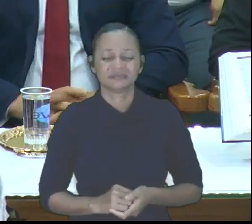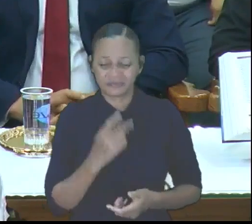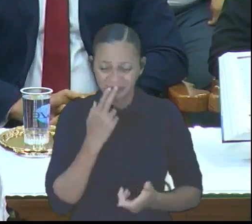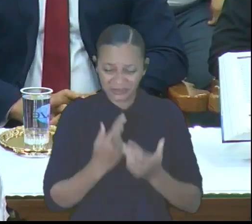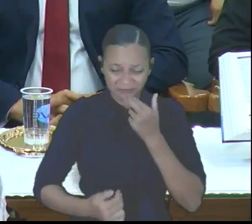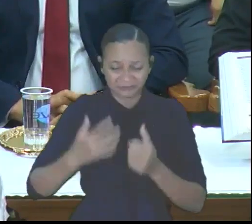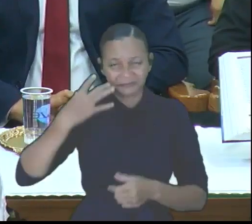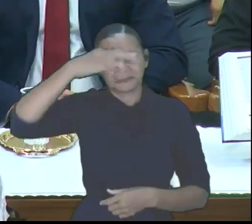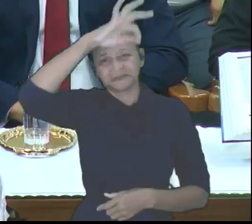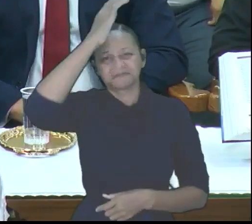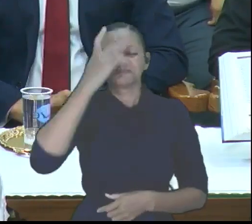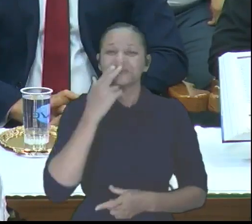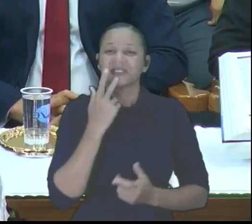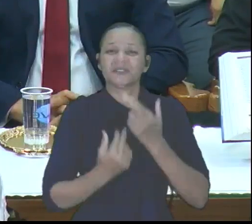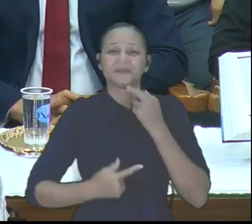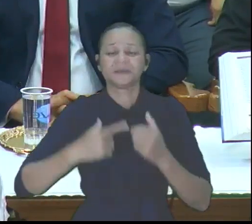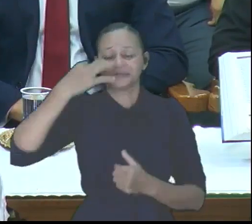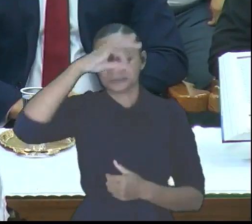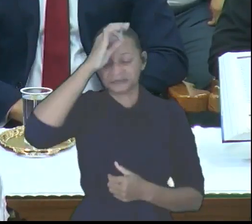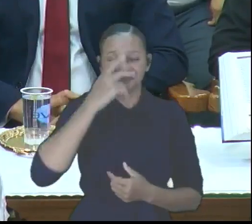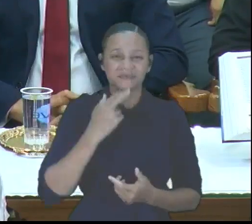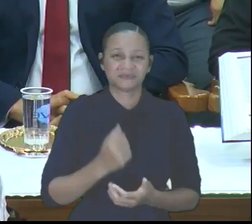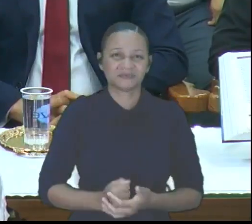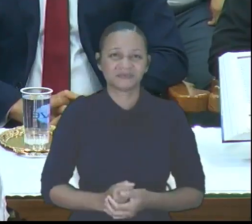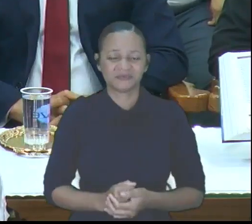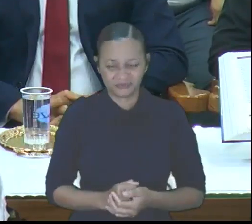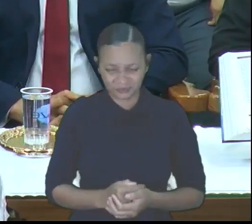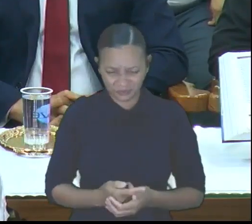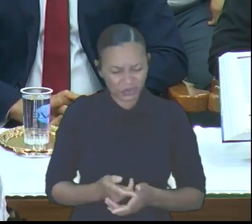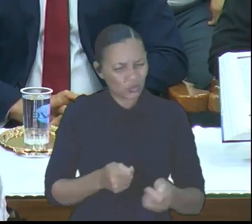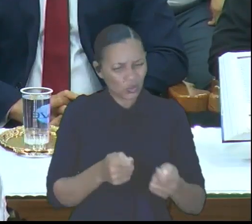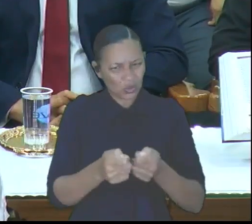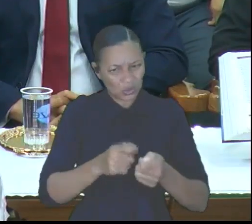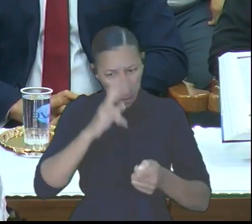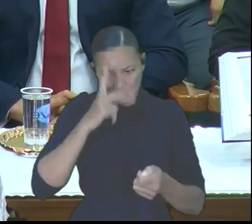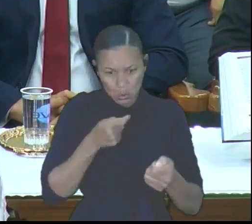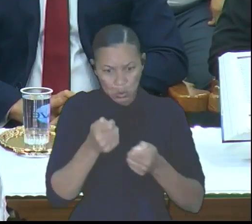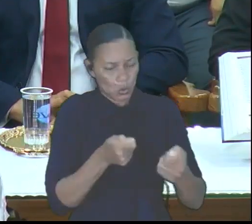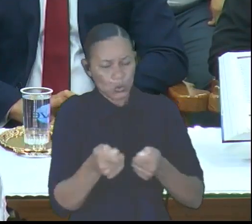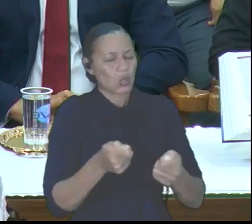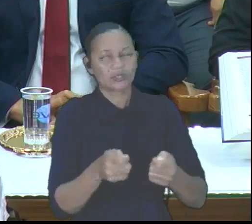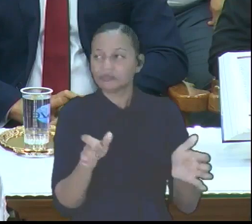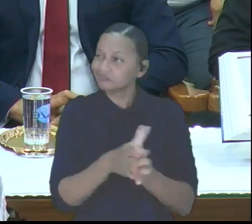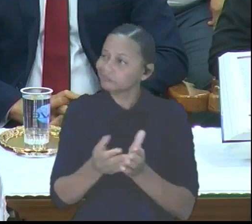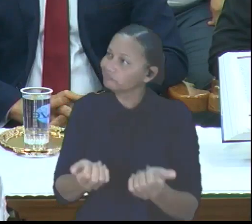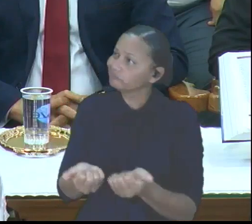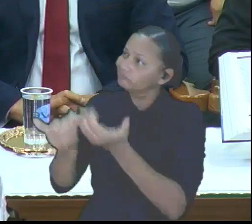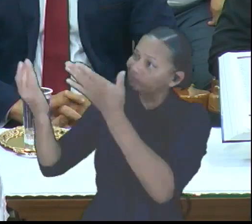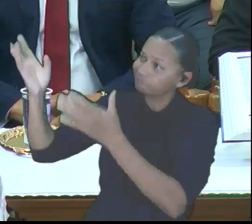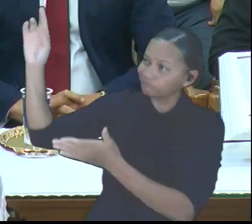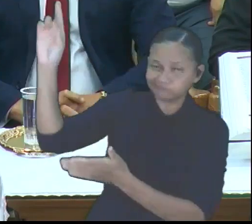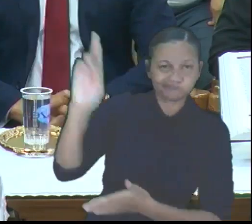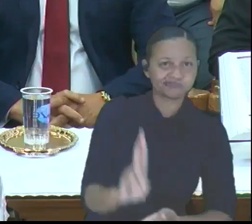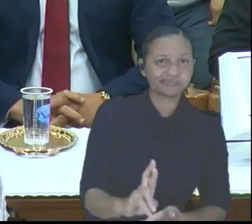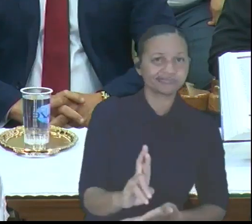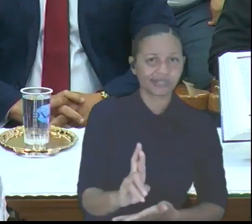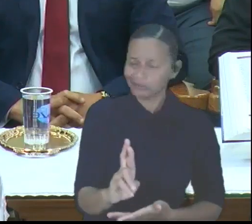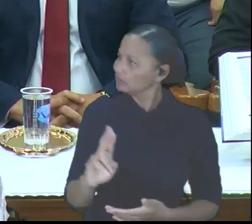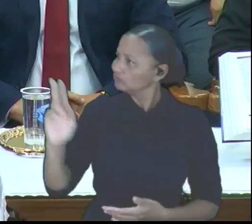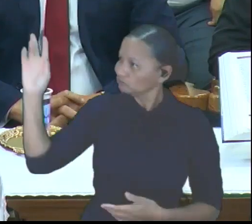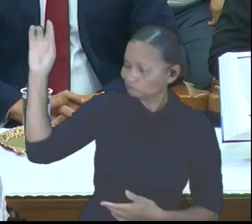Deus seja louvado. Abra mão do controle. Abra mão do controle. Abra mão